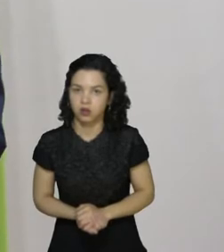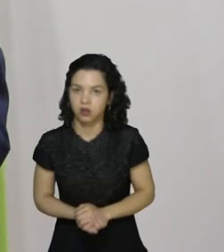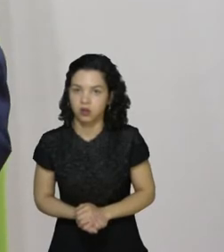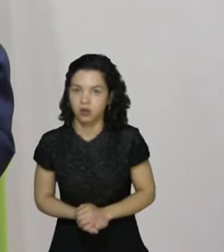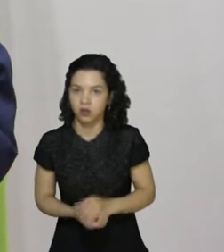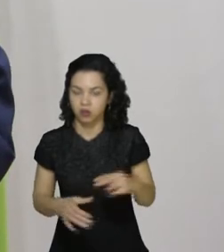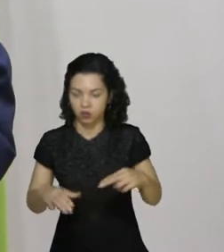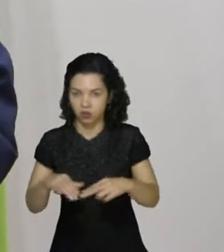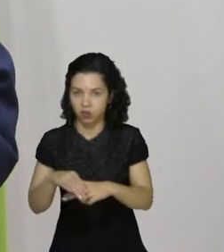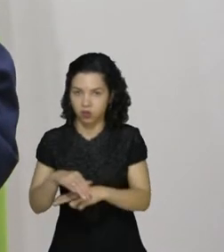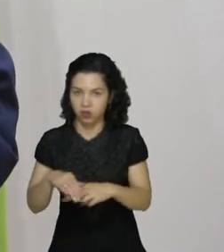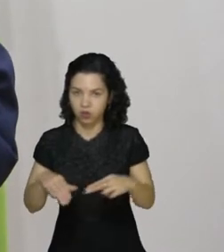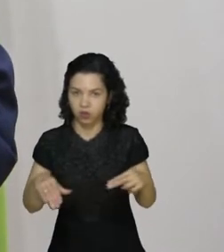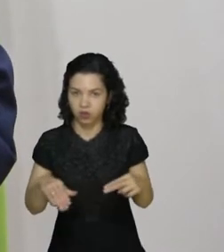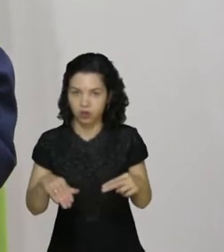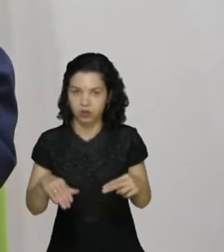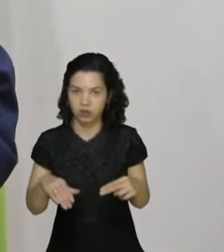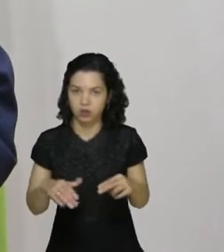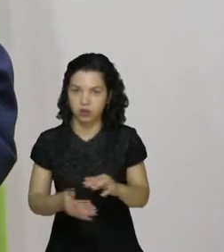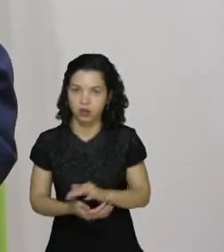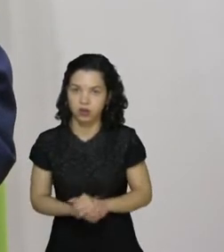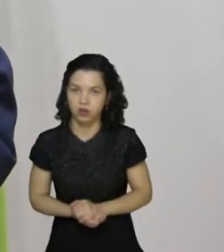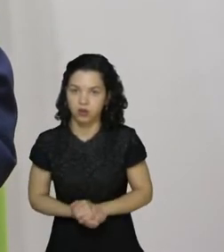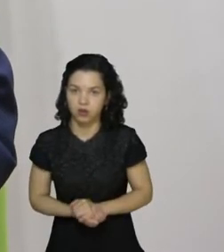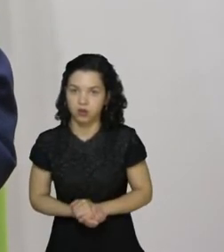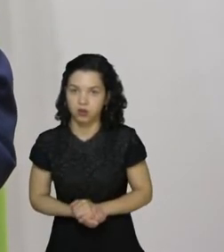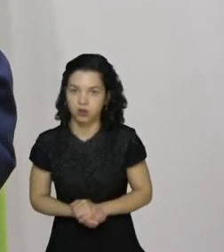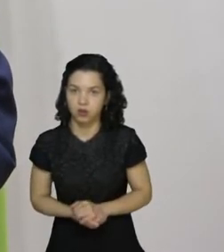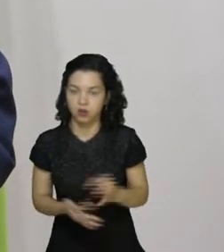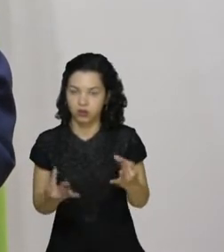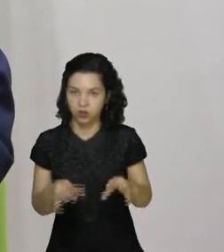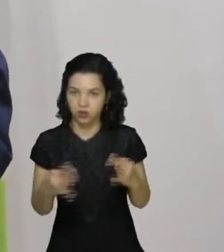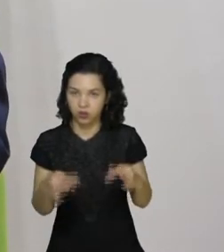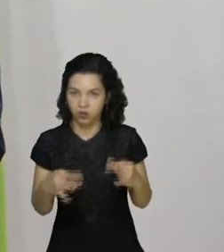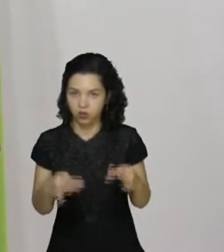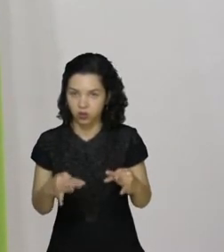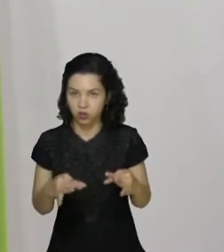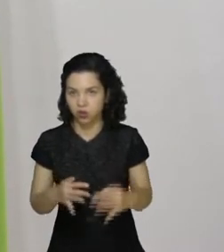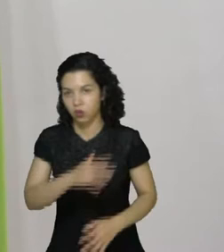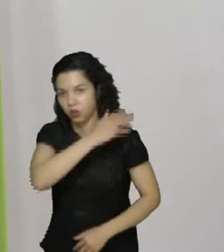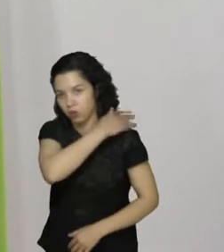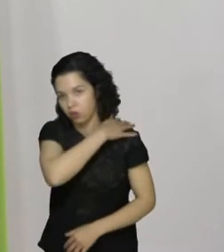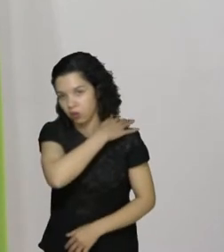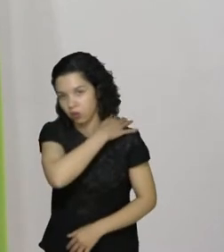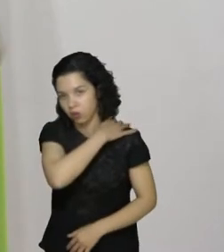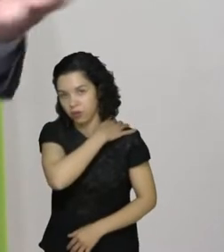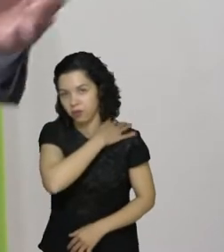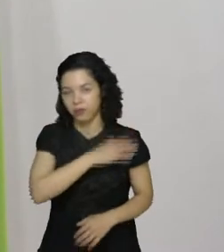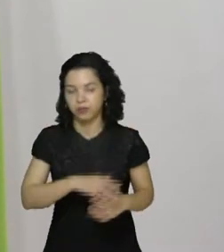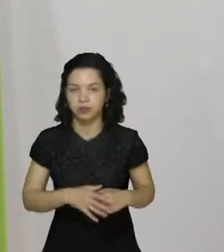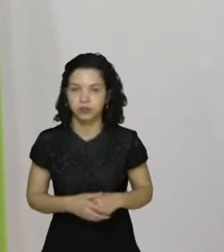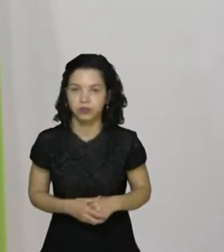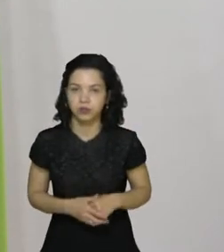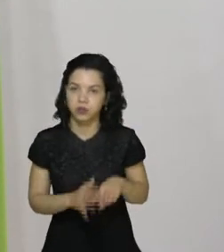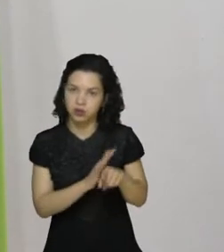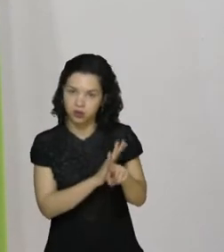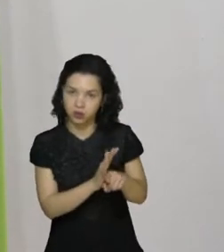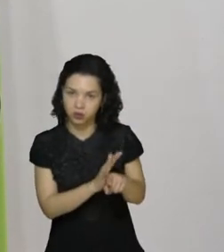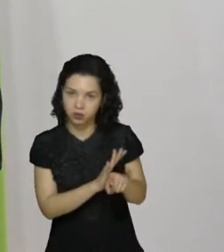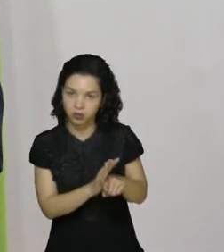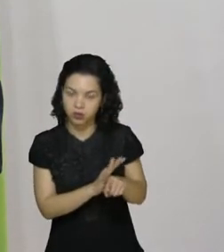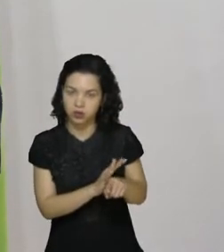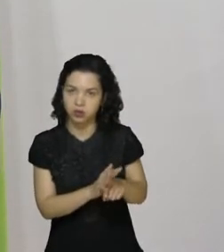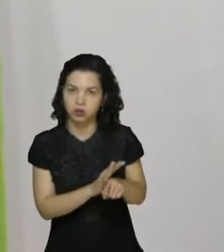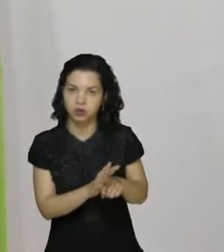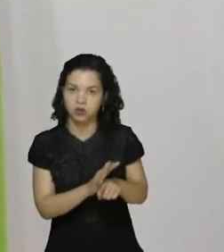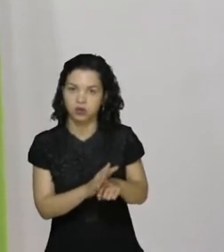por exemplo, um termo normal, dor nas costas. Examine antes, fale com ele, veja o que